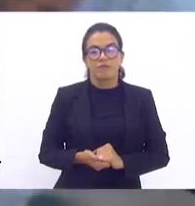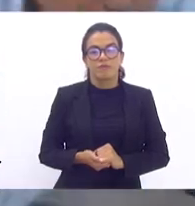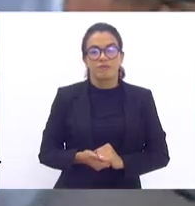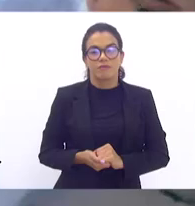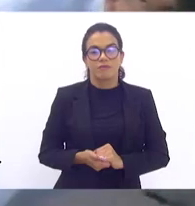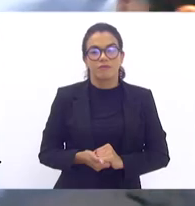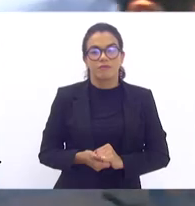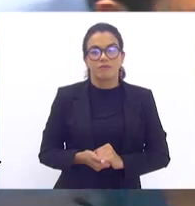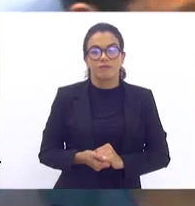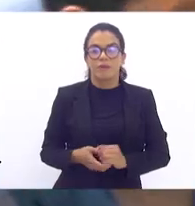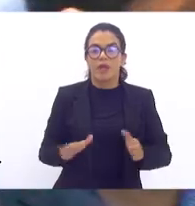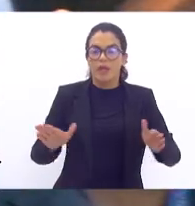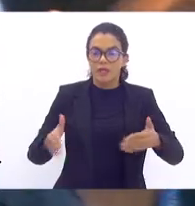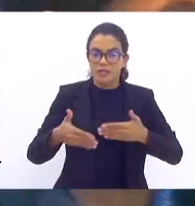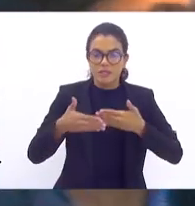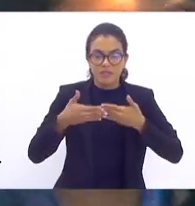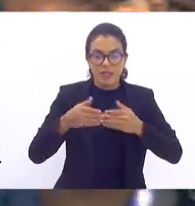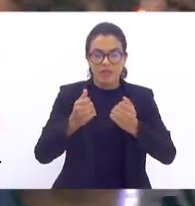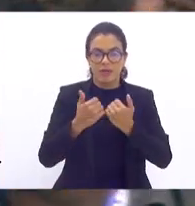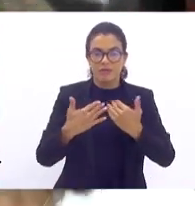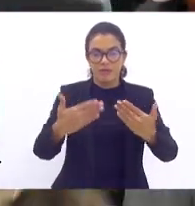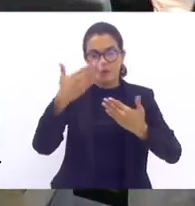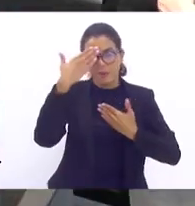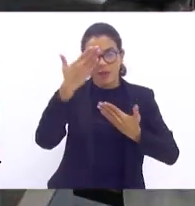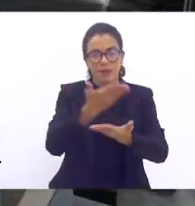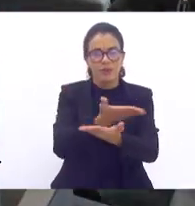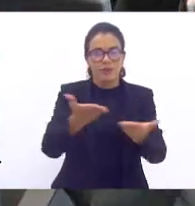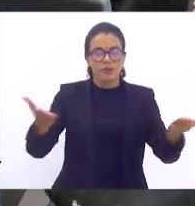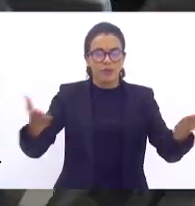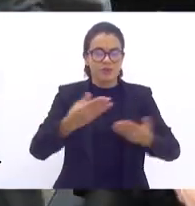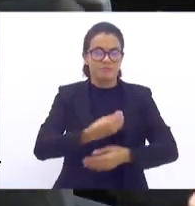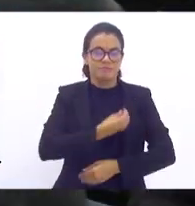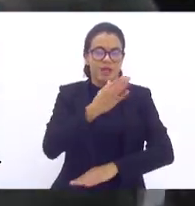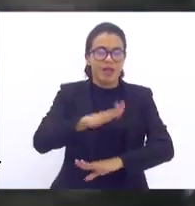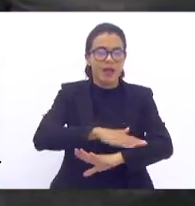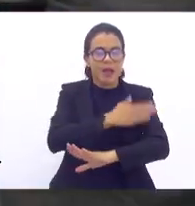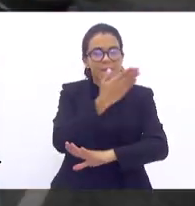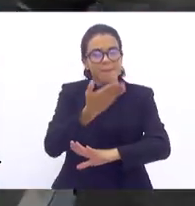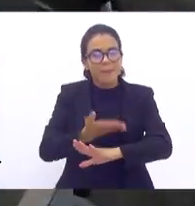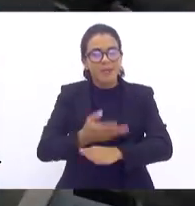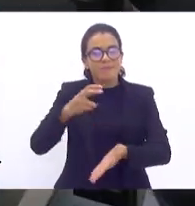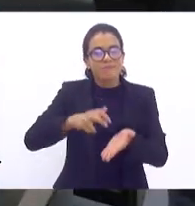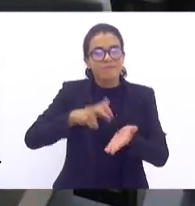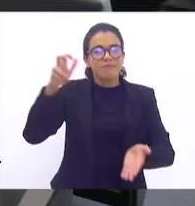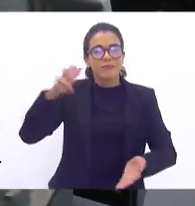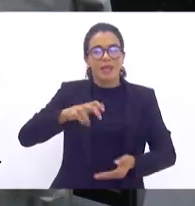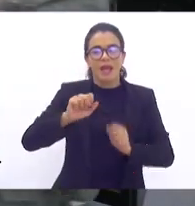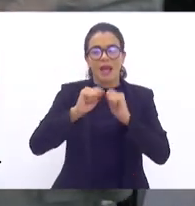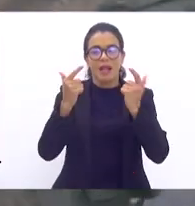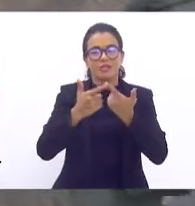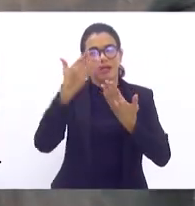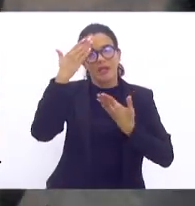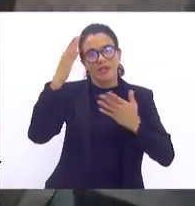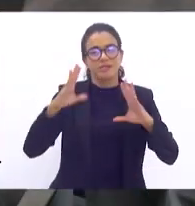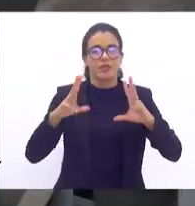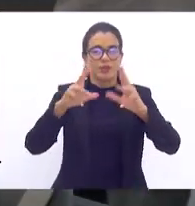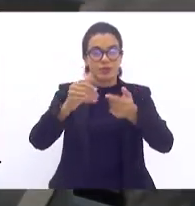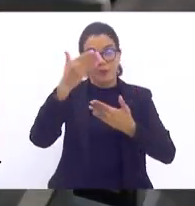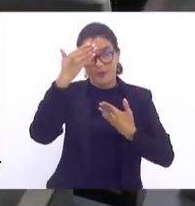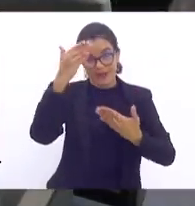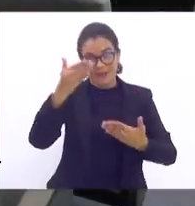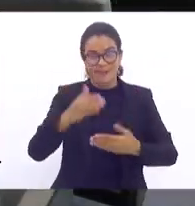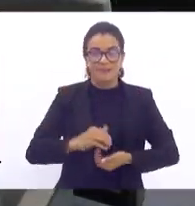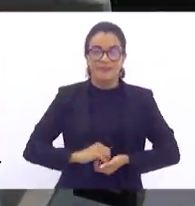bom declaro encerrada Muito obrigado a todos pela essa manhã produtiva Assembleia Legislativa agradece a todos muito